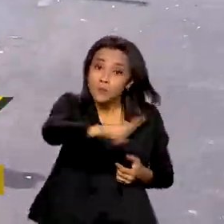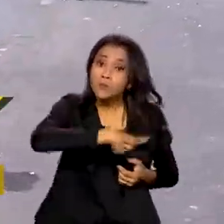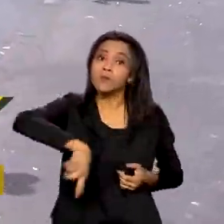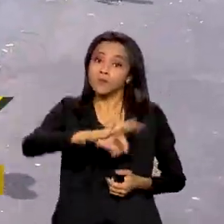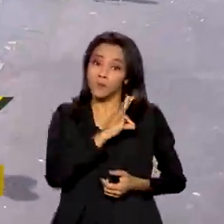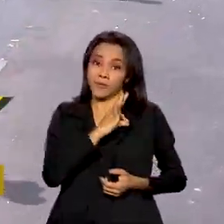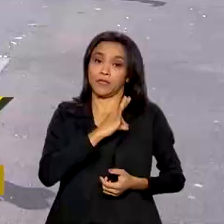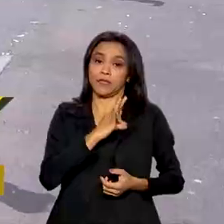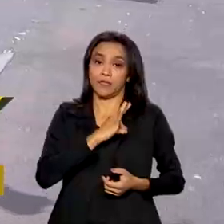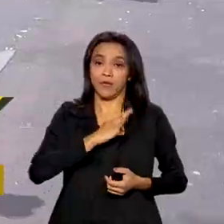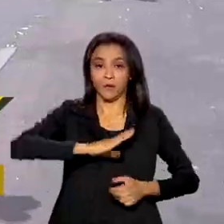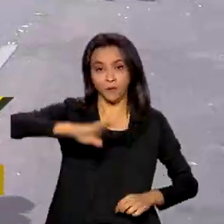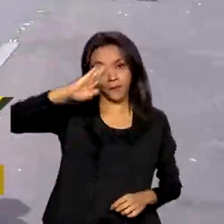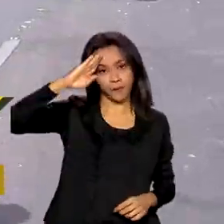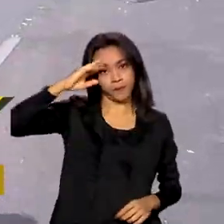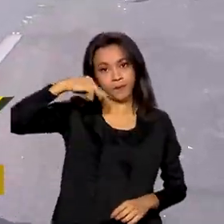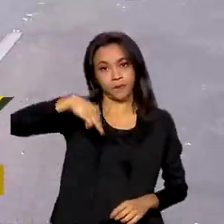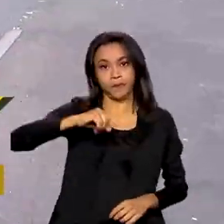militares.